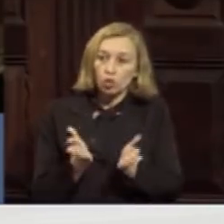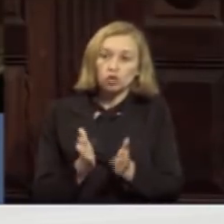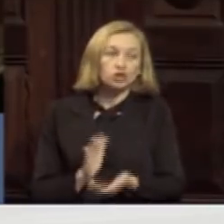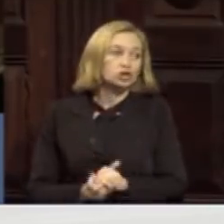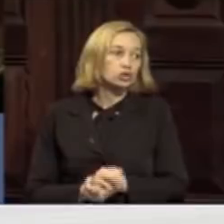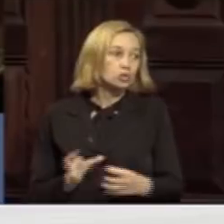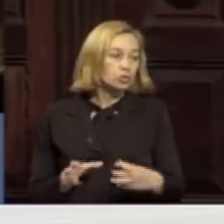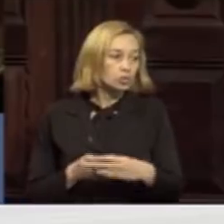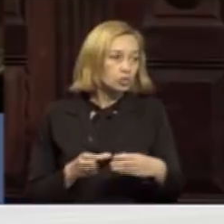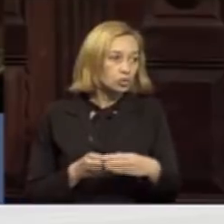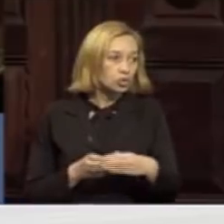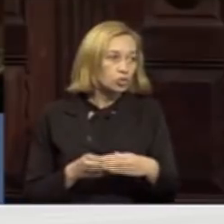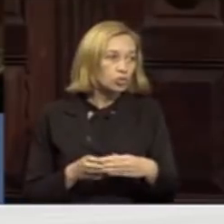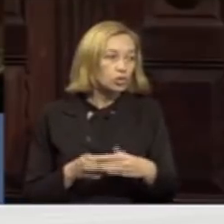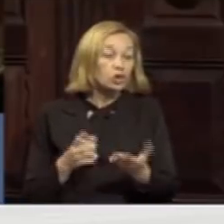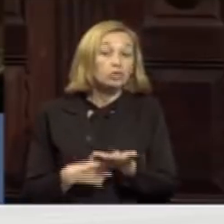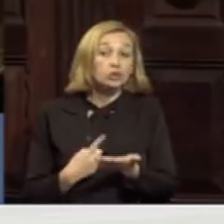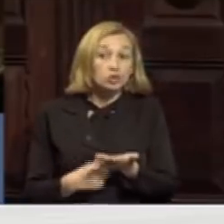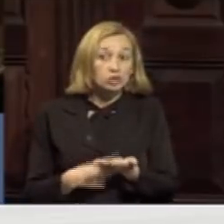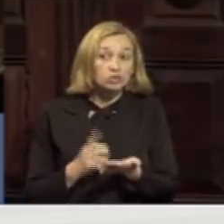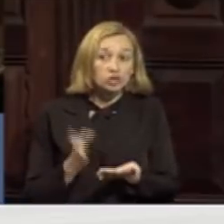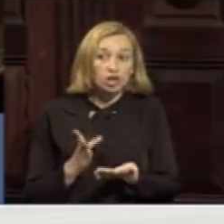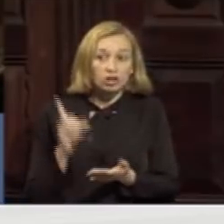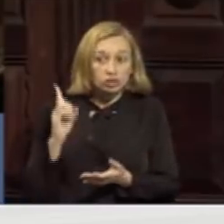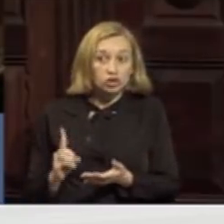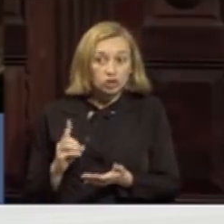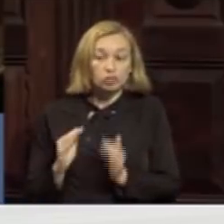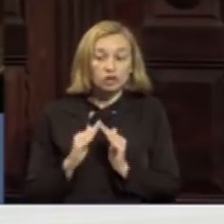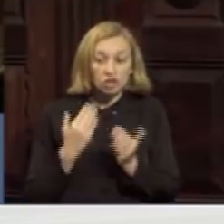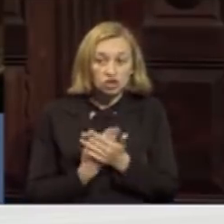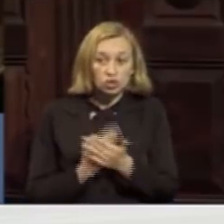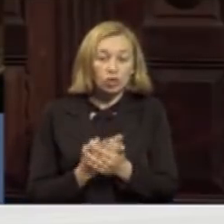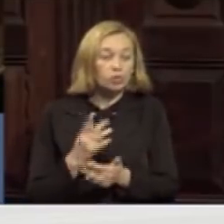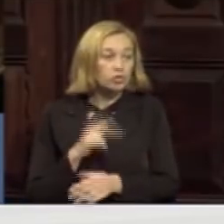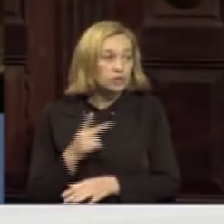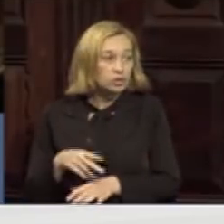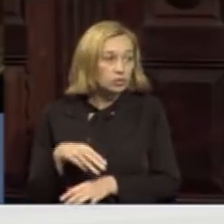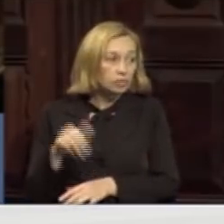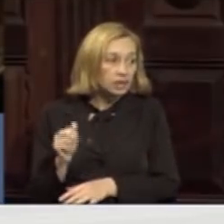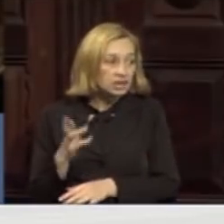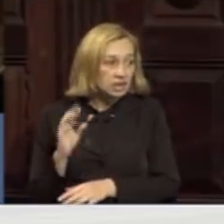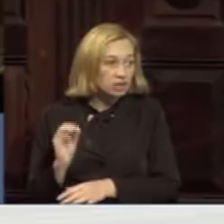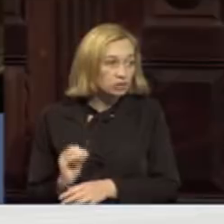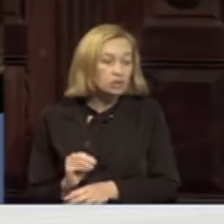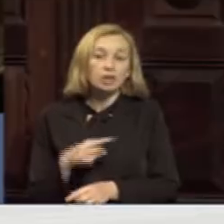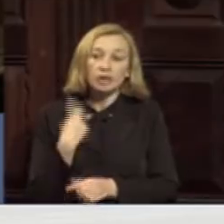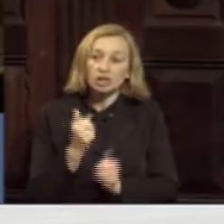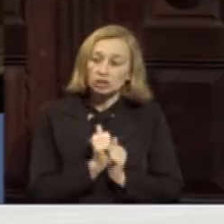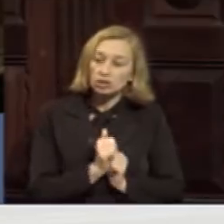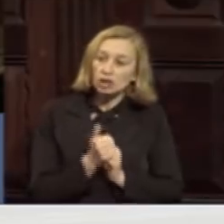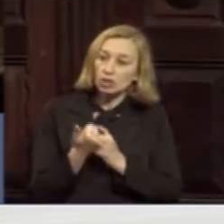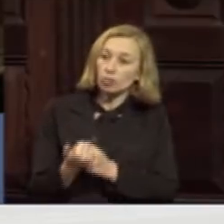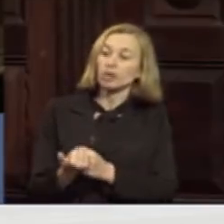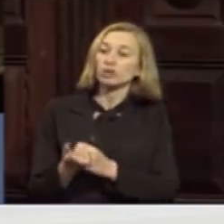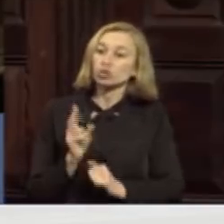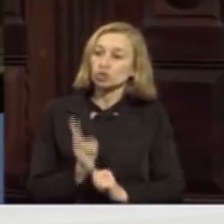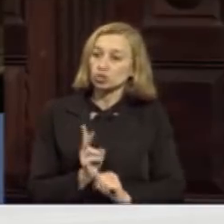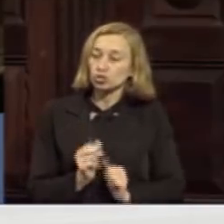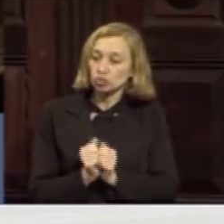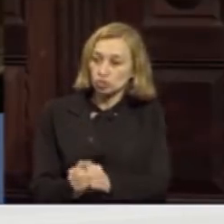recebemos, eu e o deputado Conte Bittencourt, do diretor, inclusive, da escola, professor Marcelo, é que a gente acompanhe o processo que já saiu